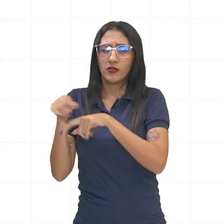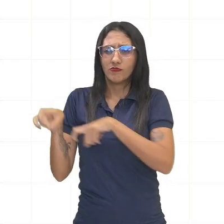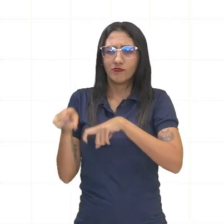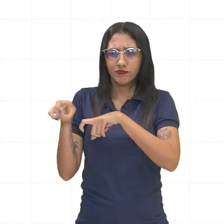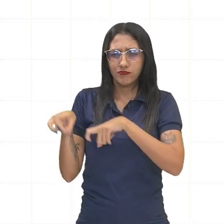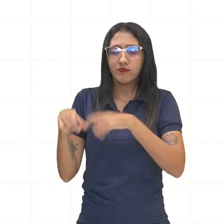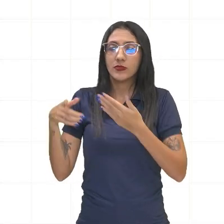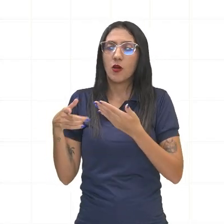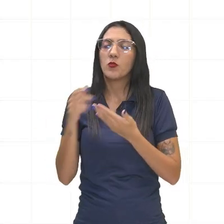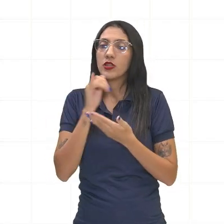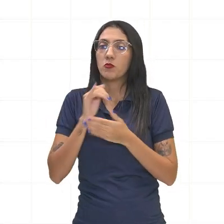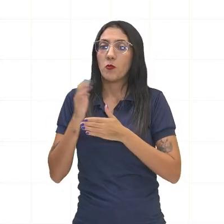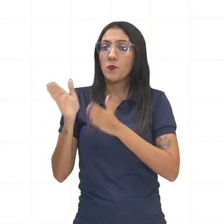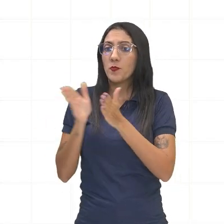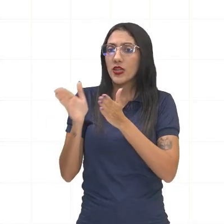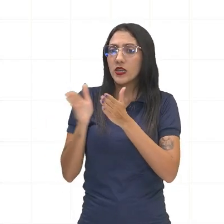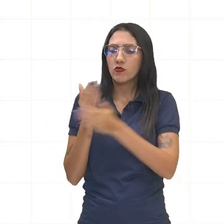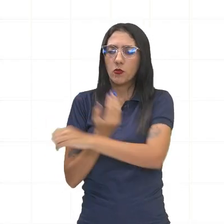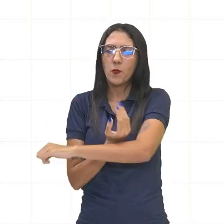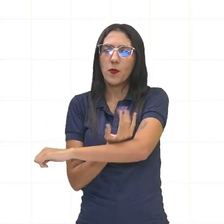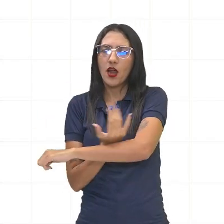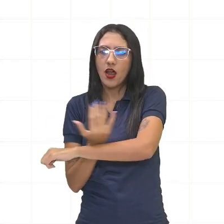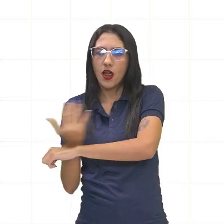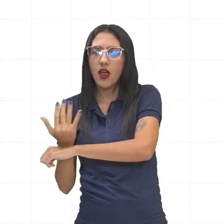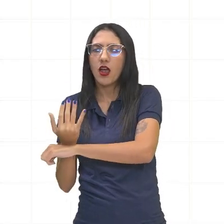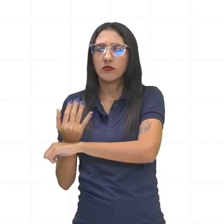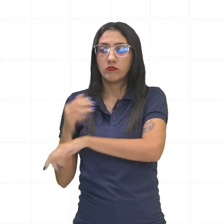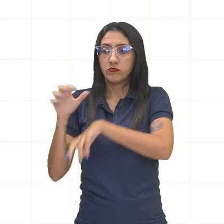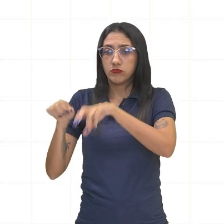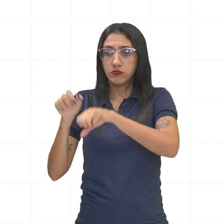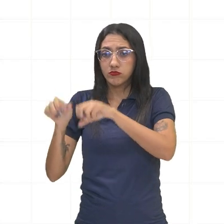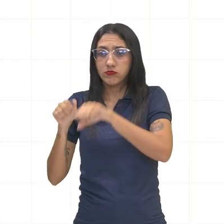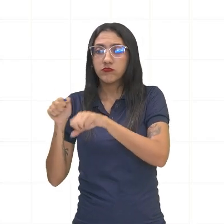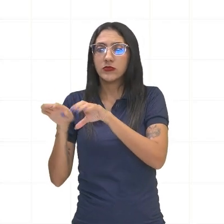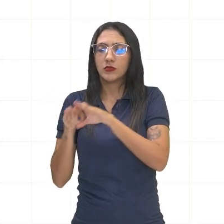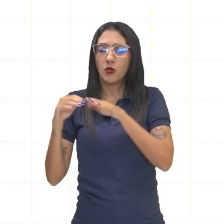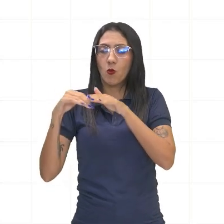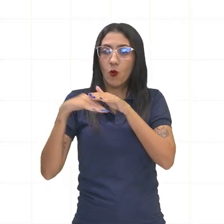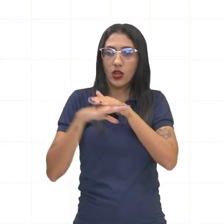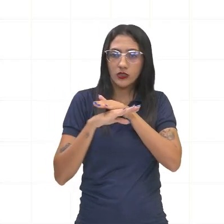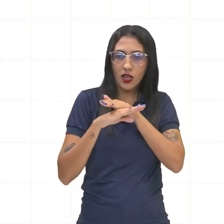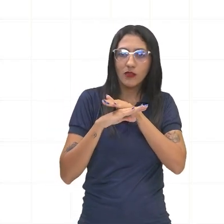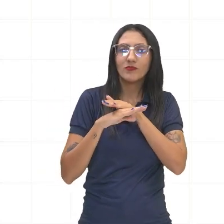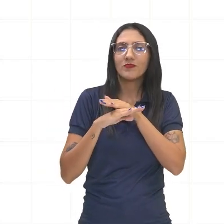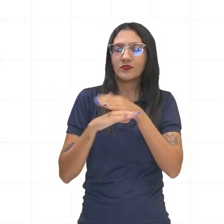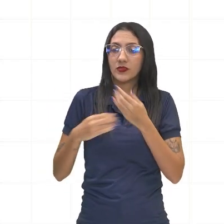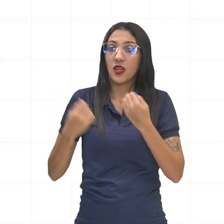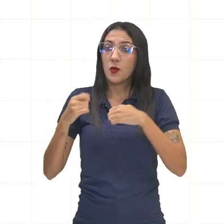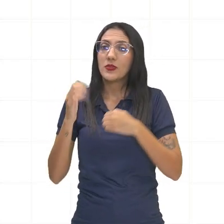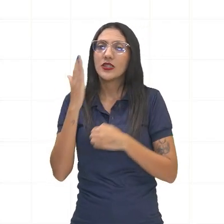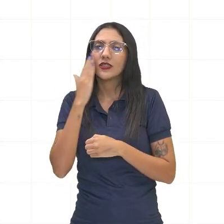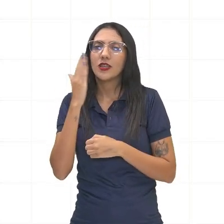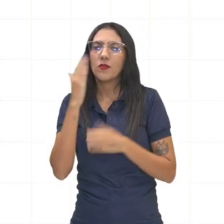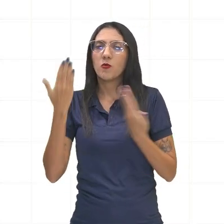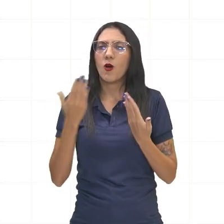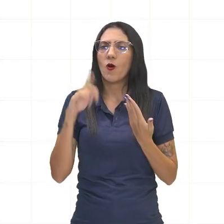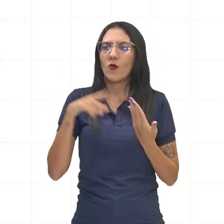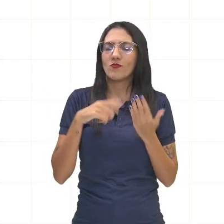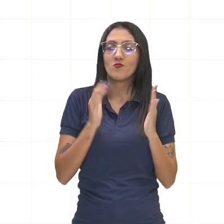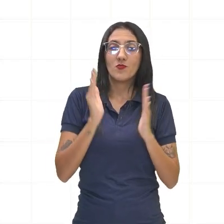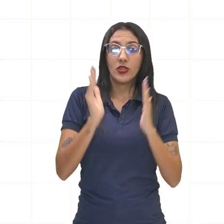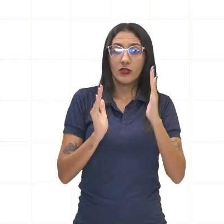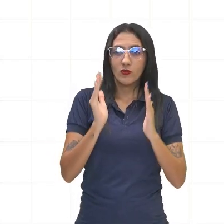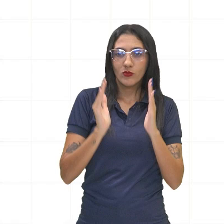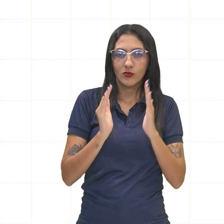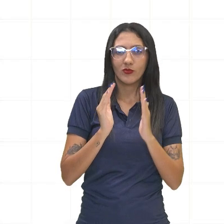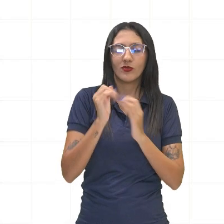de plantação, colheita e armazenamento de alimentos, alinhado com as estações do